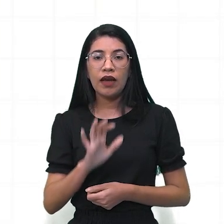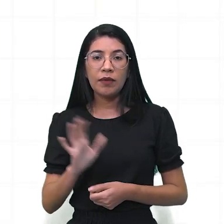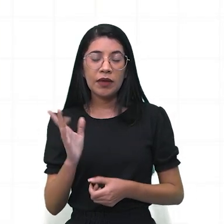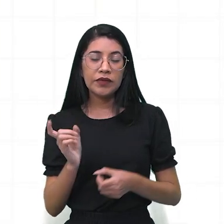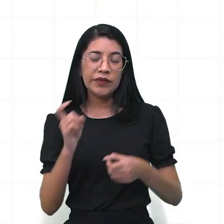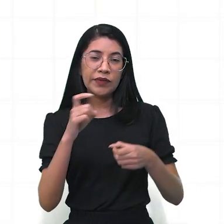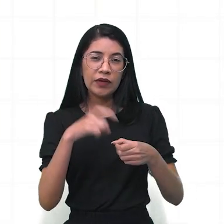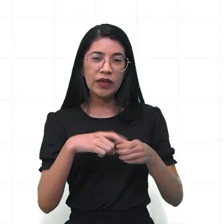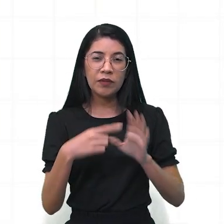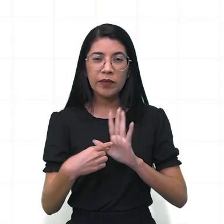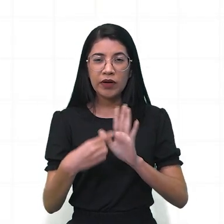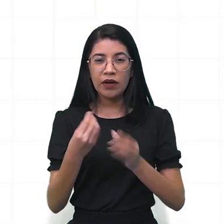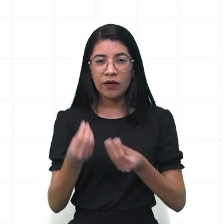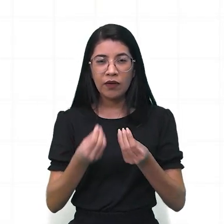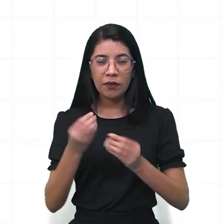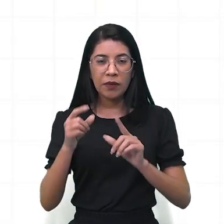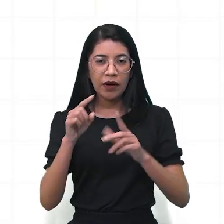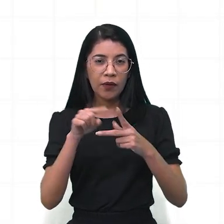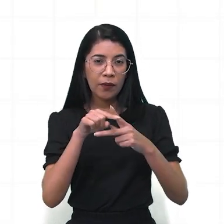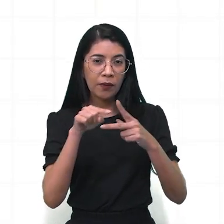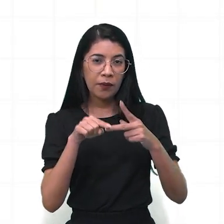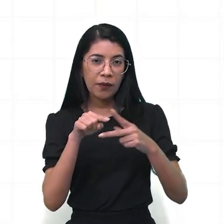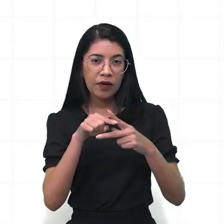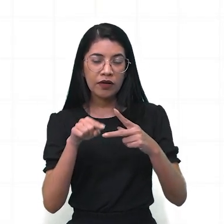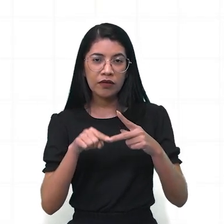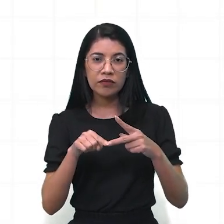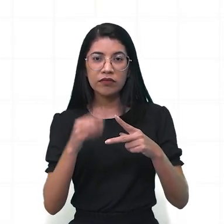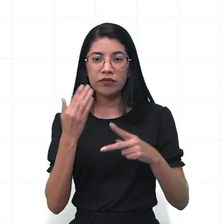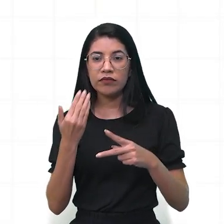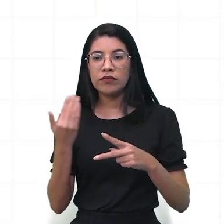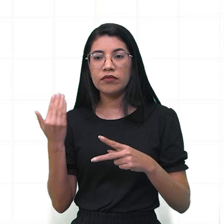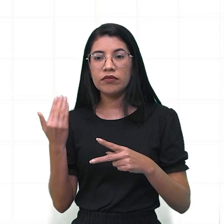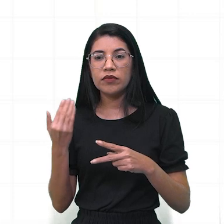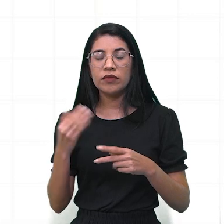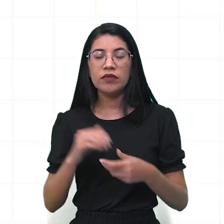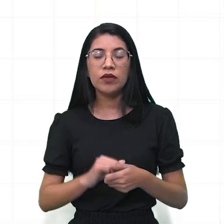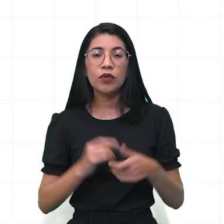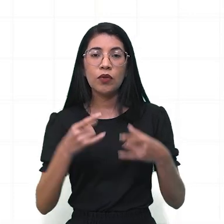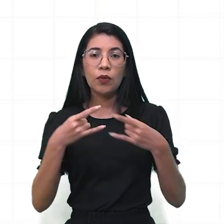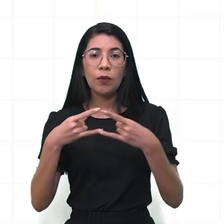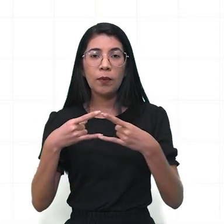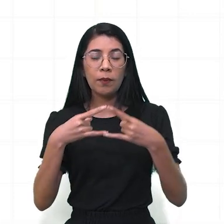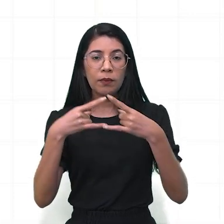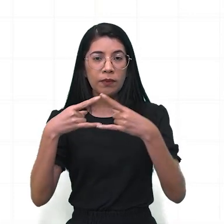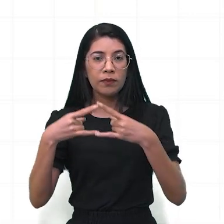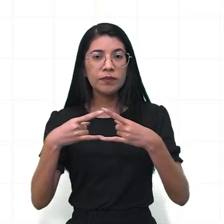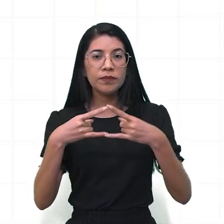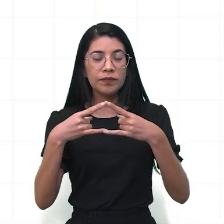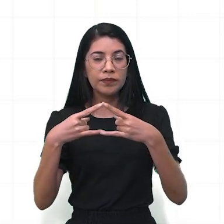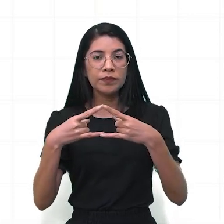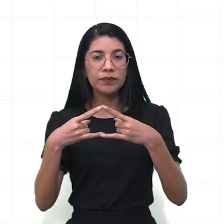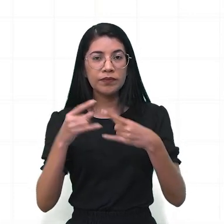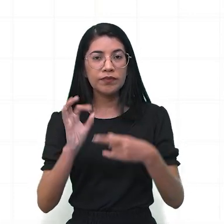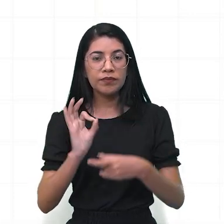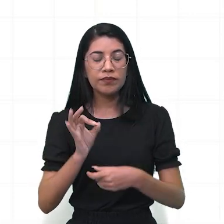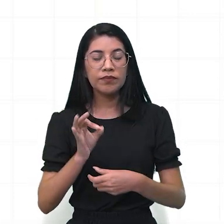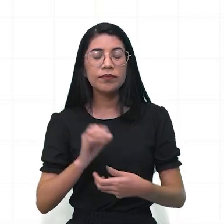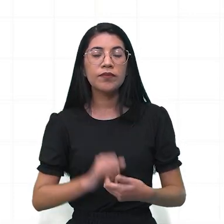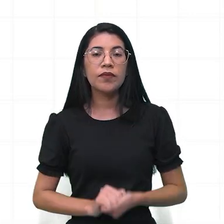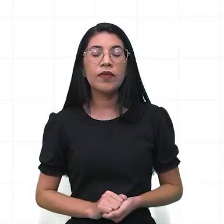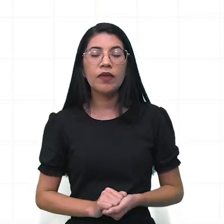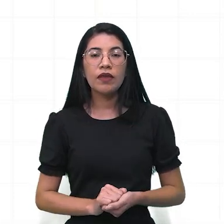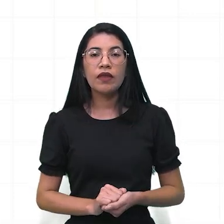imagens que eu mostrava para vocês, ó. Veja, nós calculamos o pentágono, né?